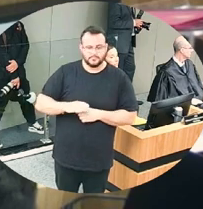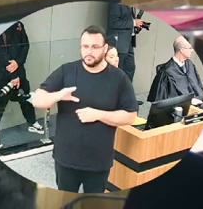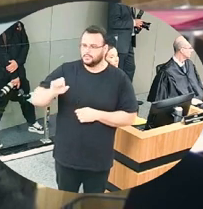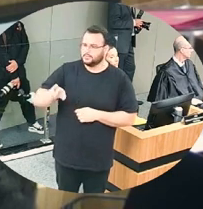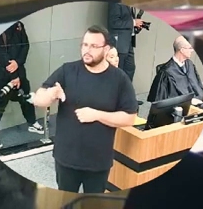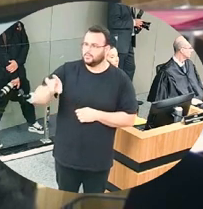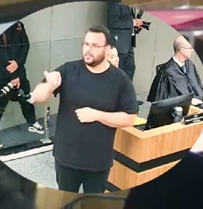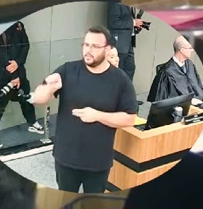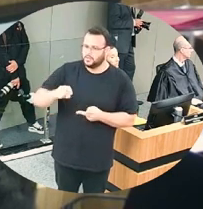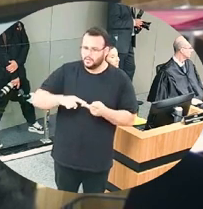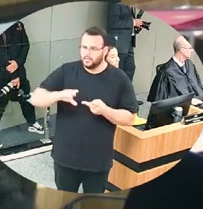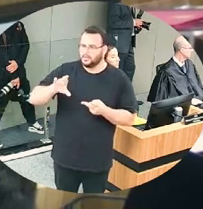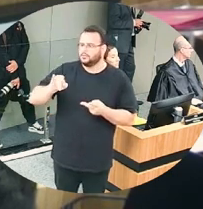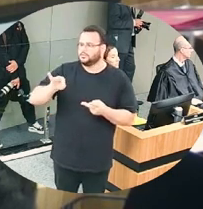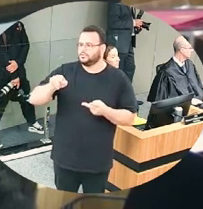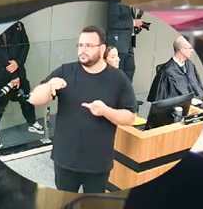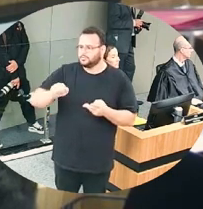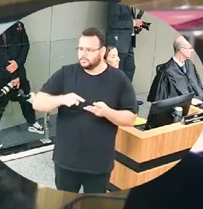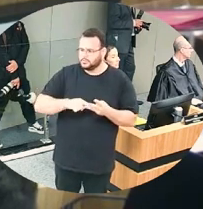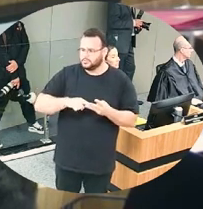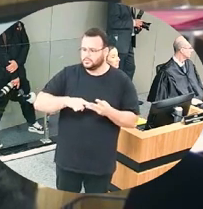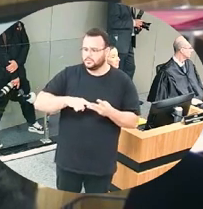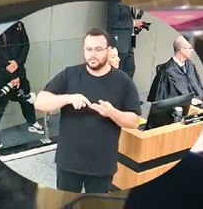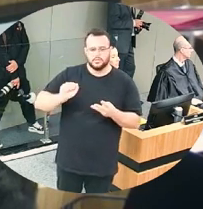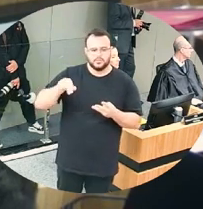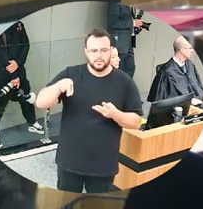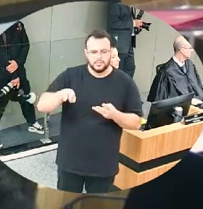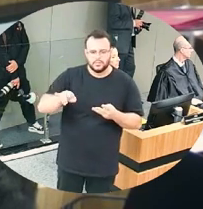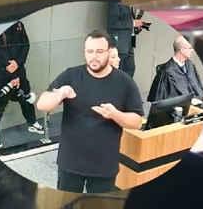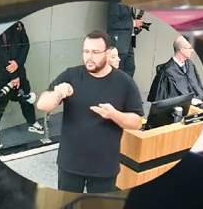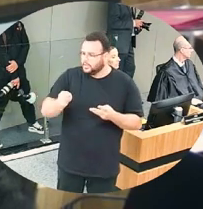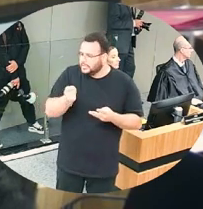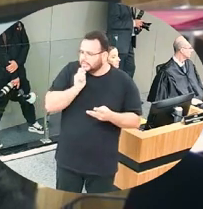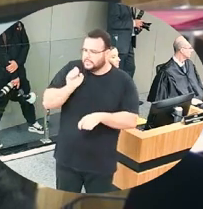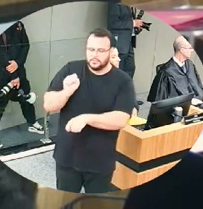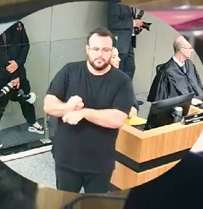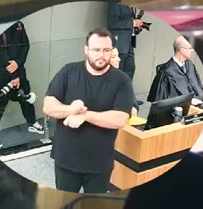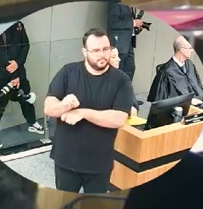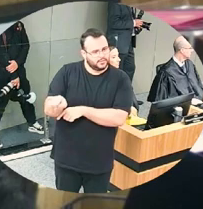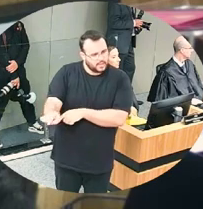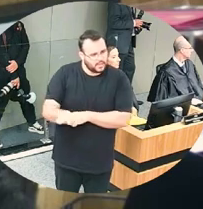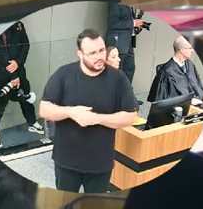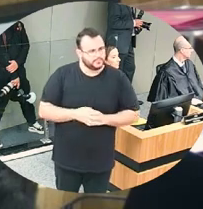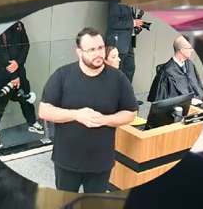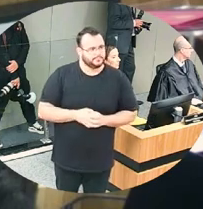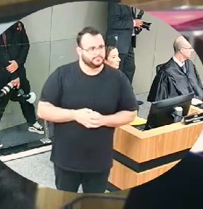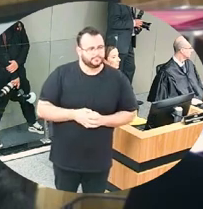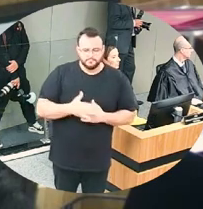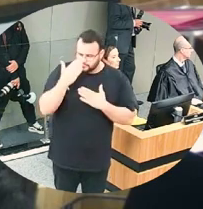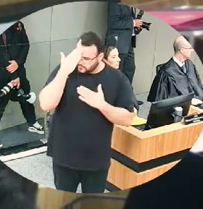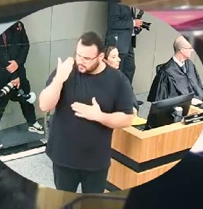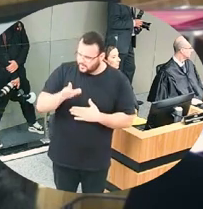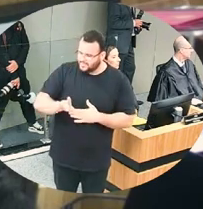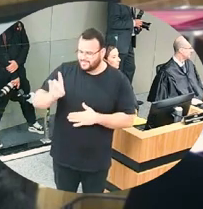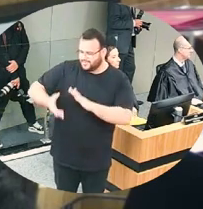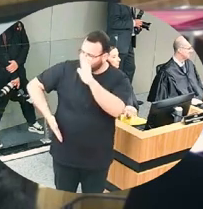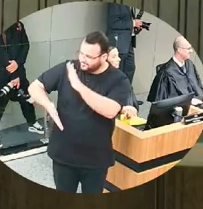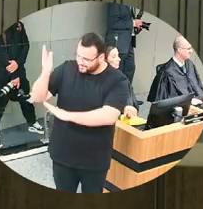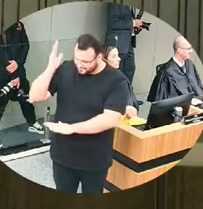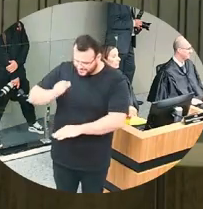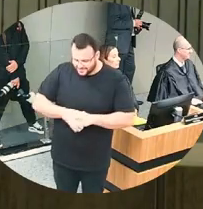lá Carlos Cristina Andreia clemair Estavam todos lá na ainda deixava eles por lá dando graças a Deus que eu fui